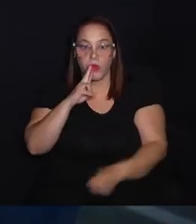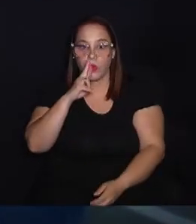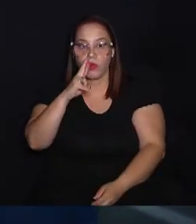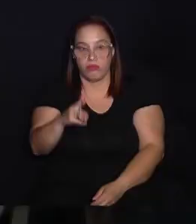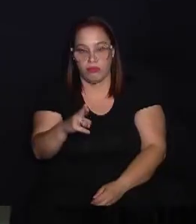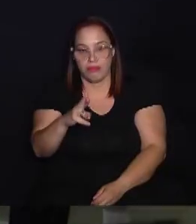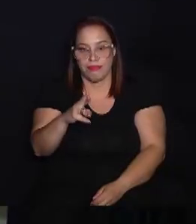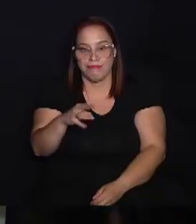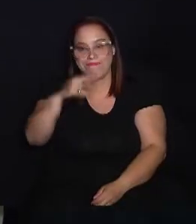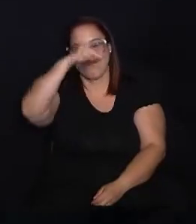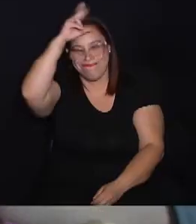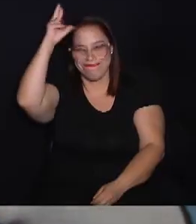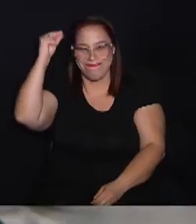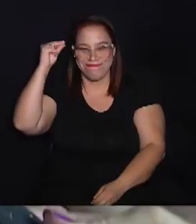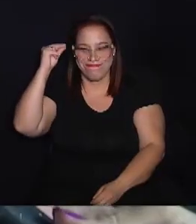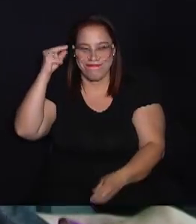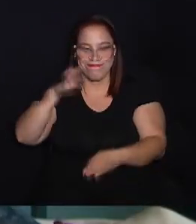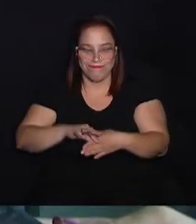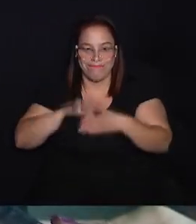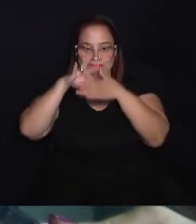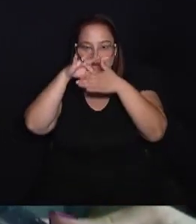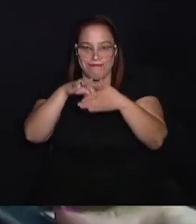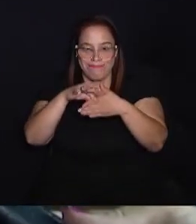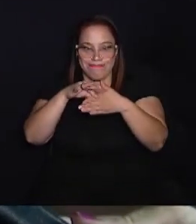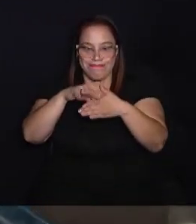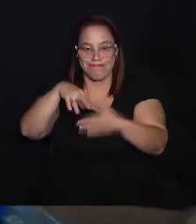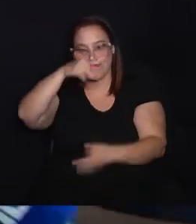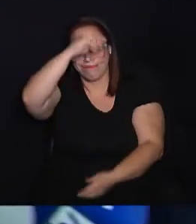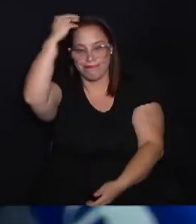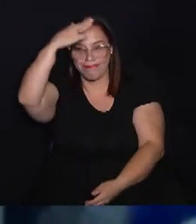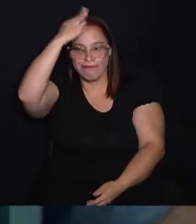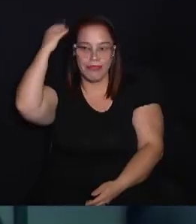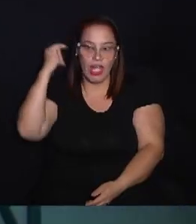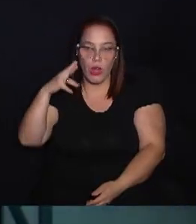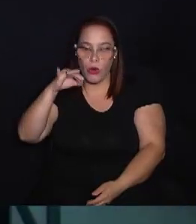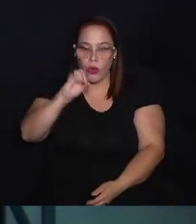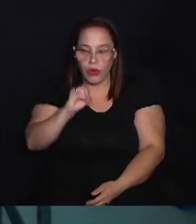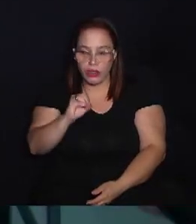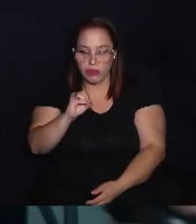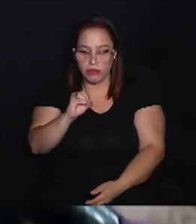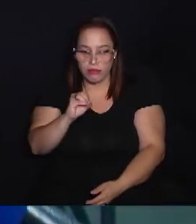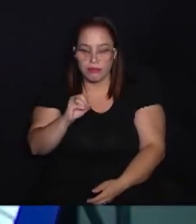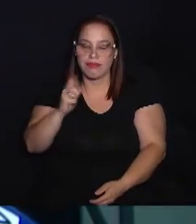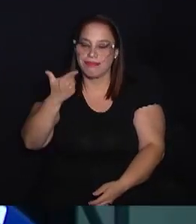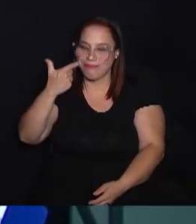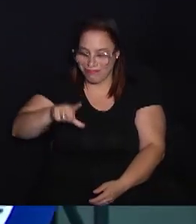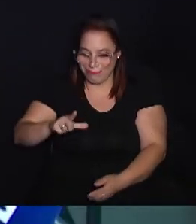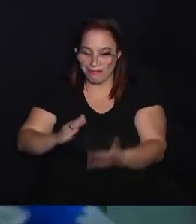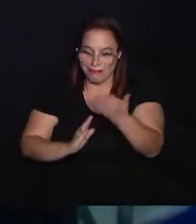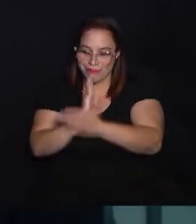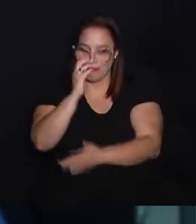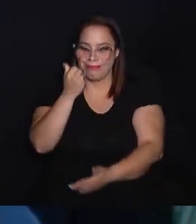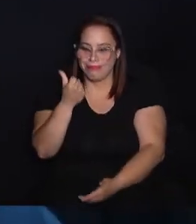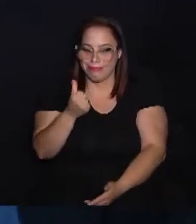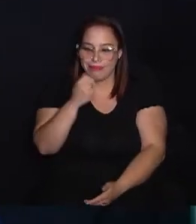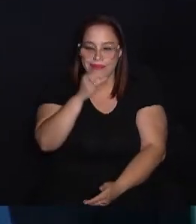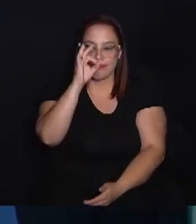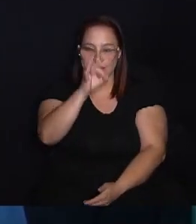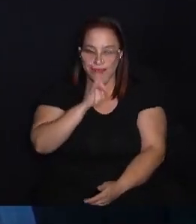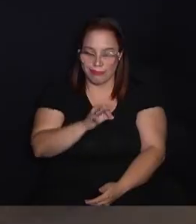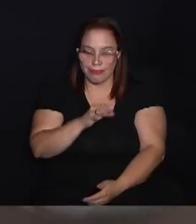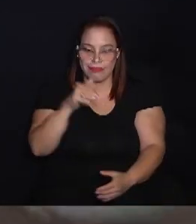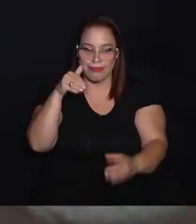em mais alguns momentos a gente já vai ter o resultado da nossa eleição. Não teve ocorrência nenhuma aqui, já estão chegando, acho que a gente deve estar na